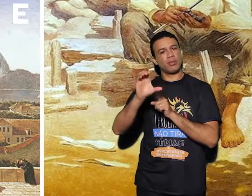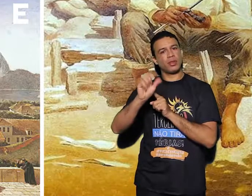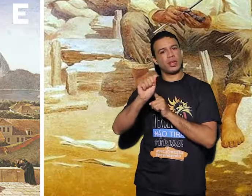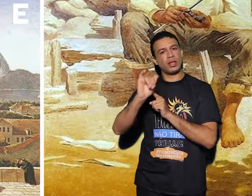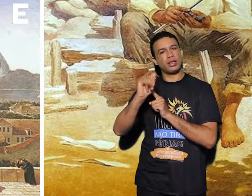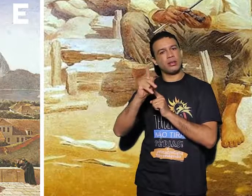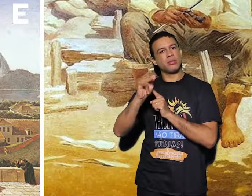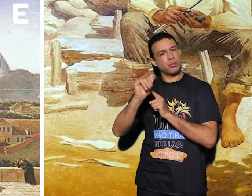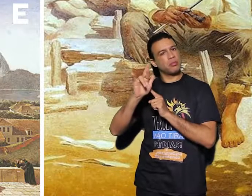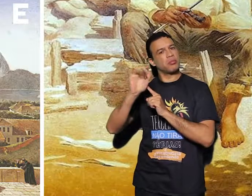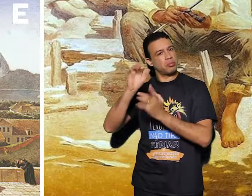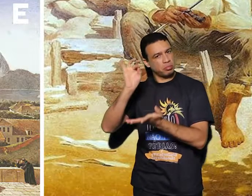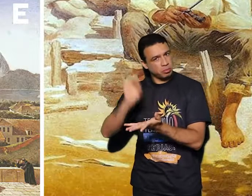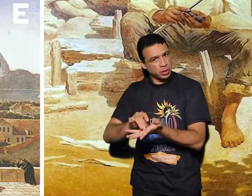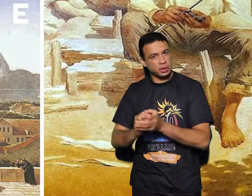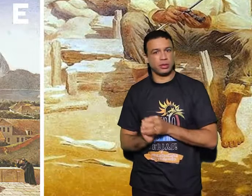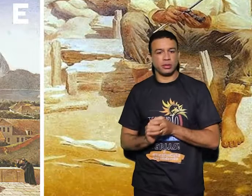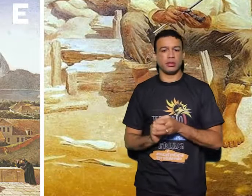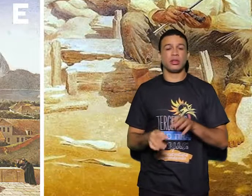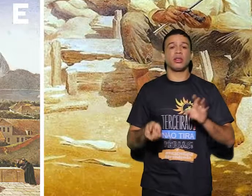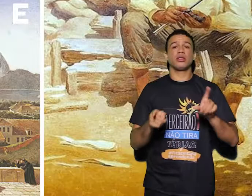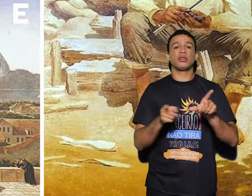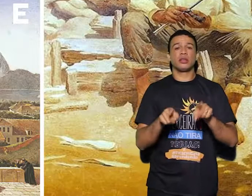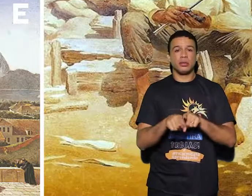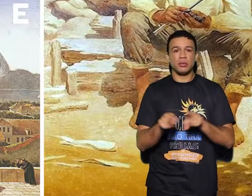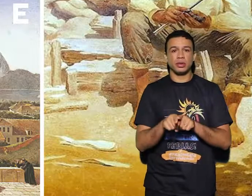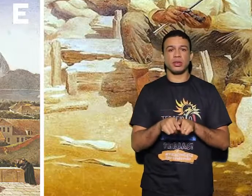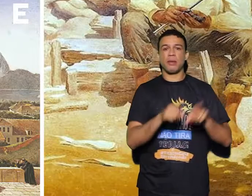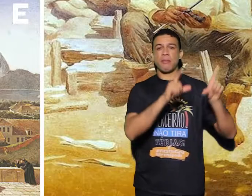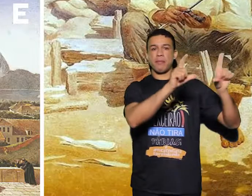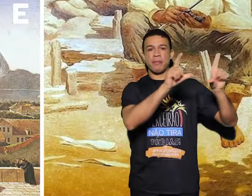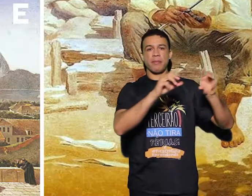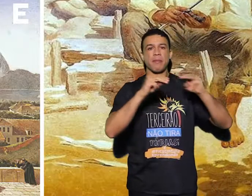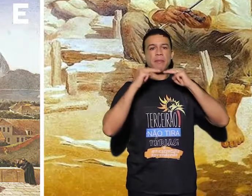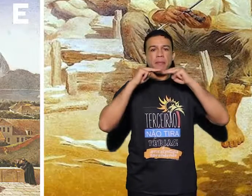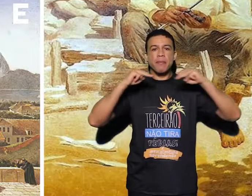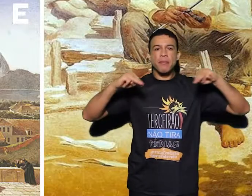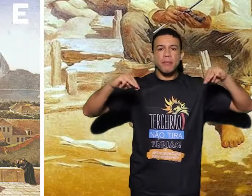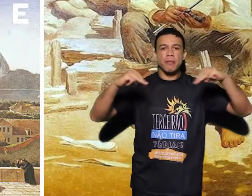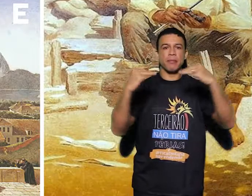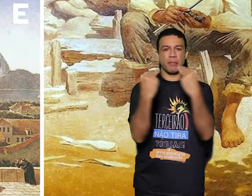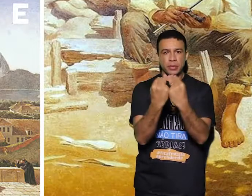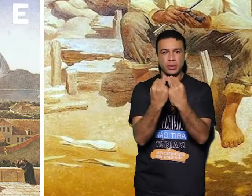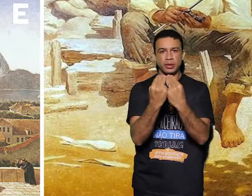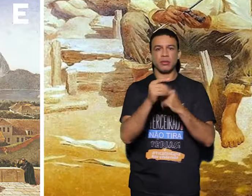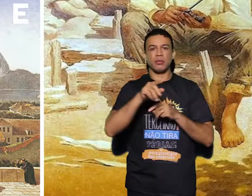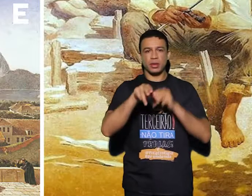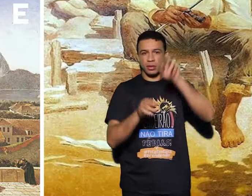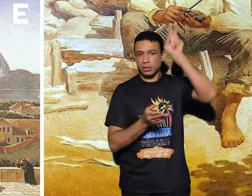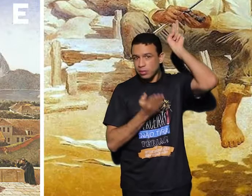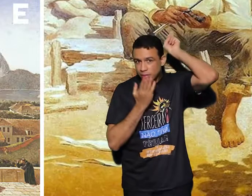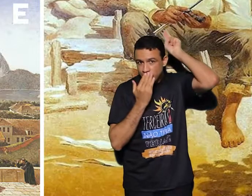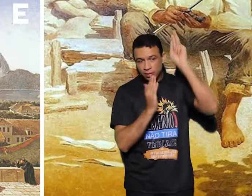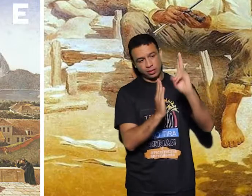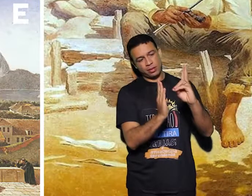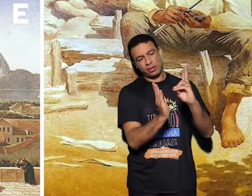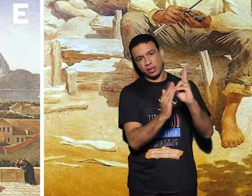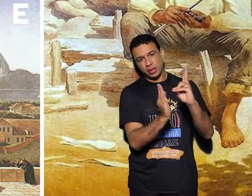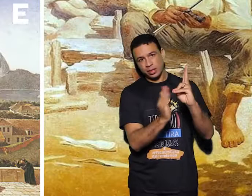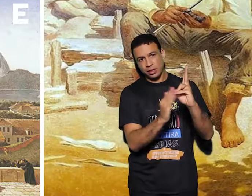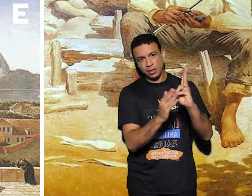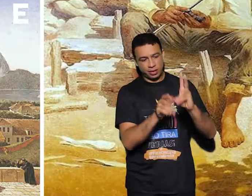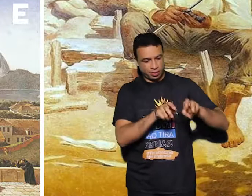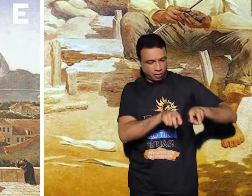D. A primeira missa no Brasil. Eu sempre brinco com os meus alunos que eu acho esse quadro maravilhoso, né? Os índios são tão bonitinhos, parecem os meninos da educação infantil sentados